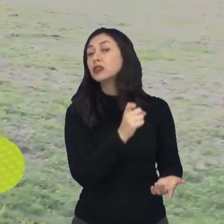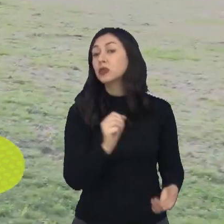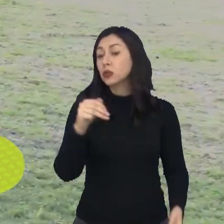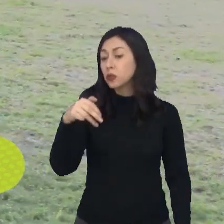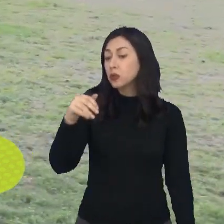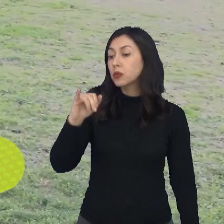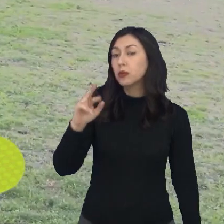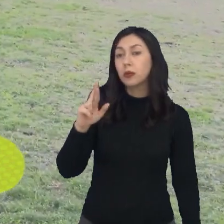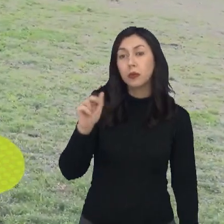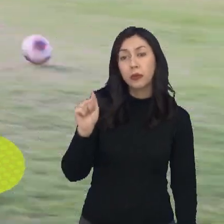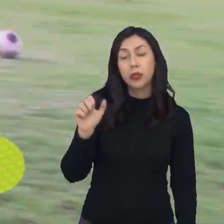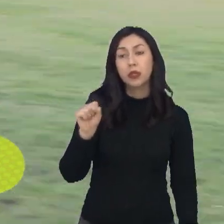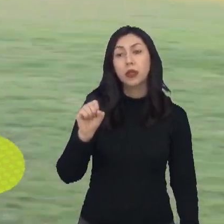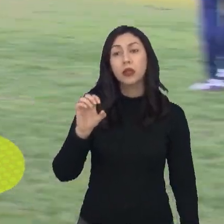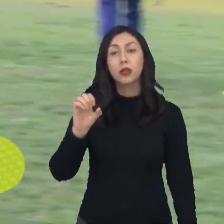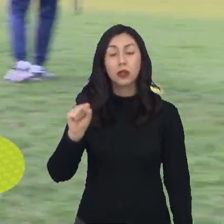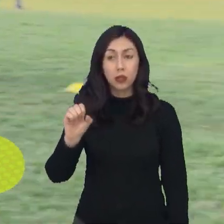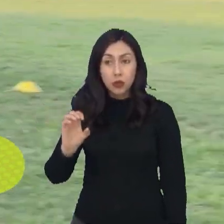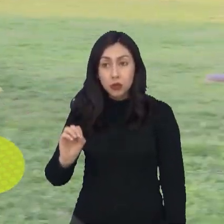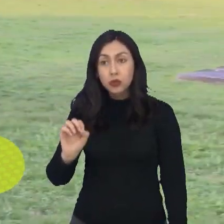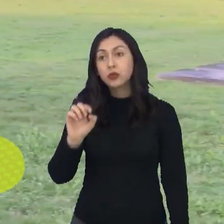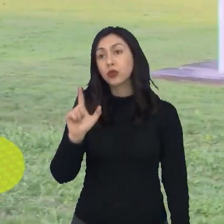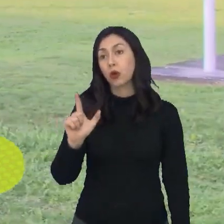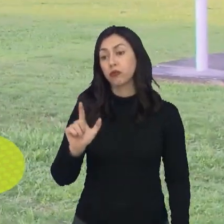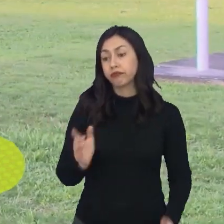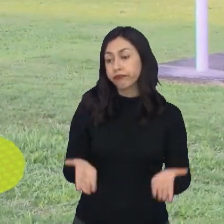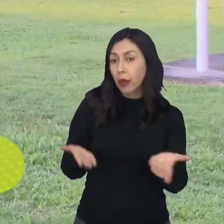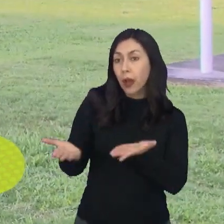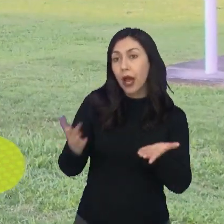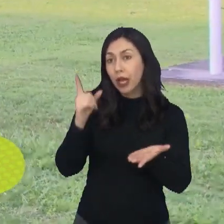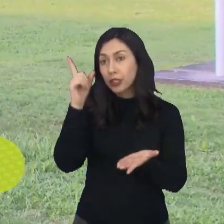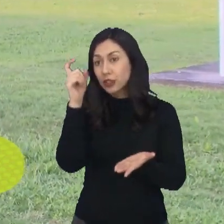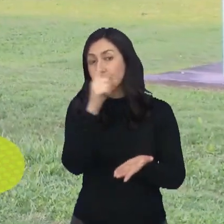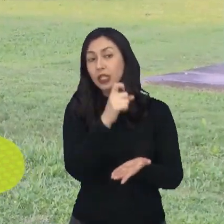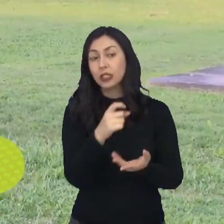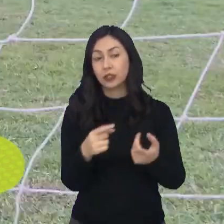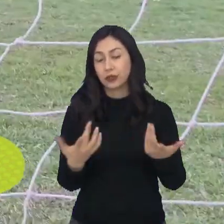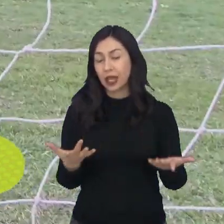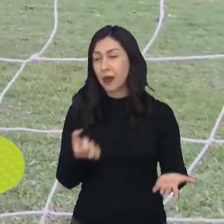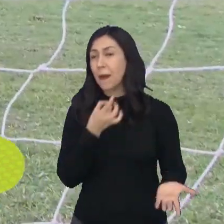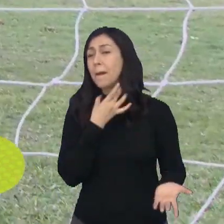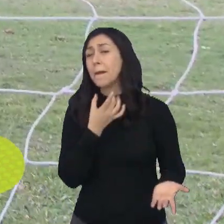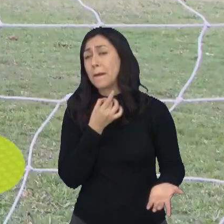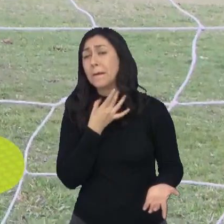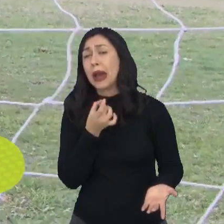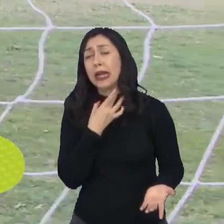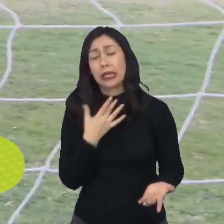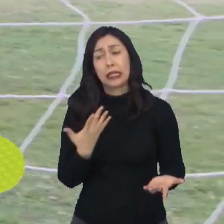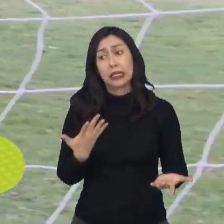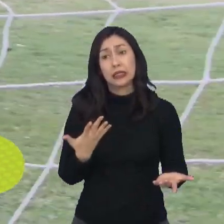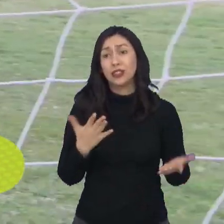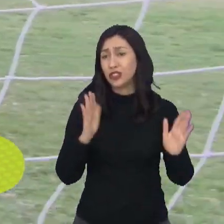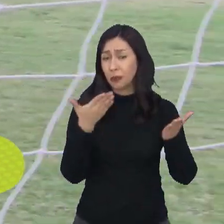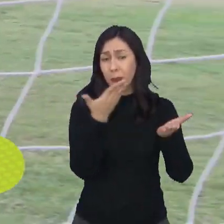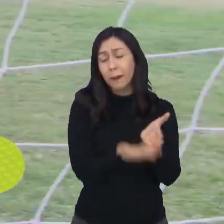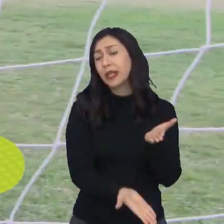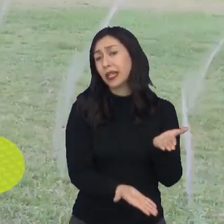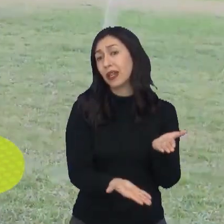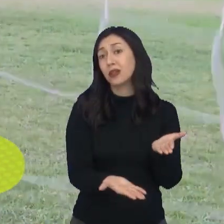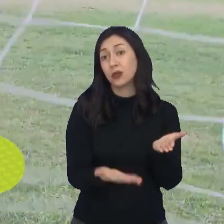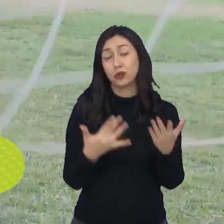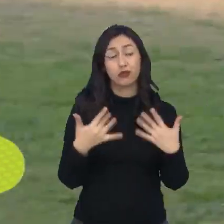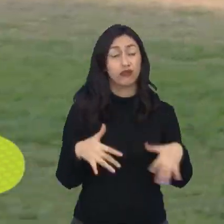muito difícil, né? Pode até ficar de fora, né? Pega o Marília que sofreu uma derrota no final de semana para o seu maior rival, né? Uma